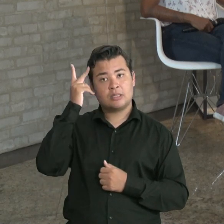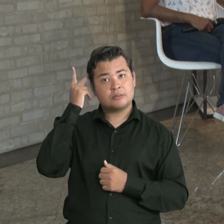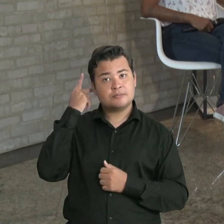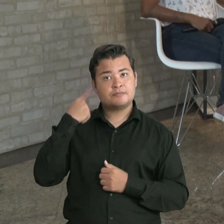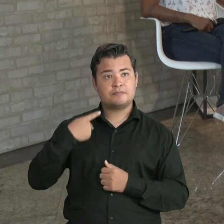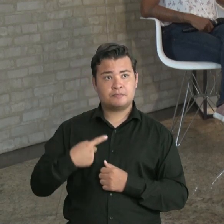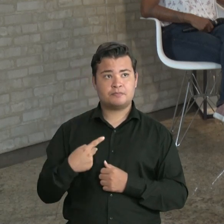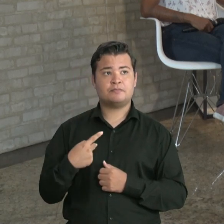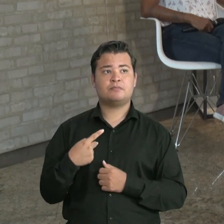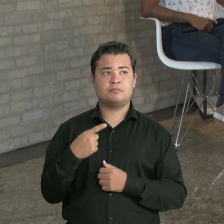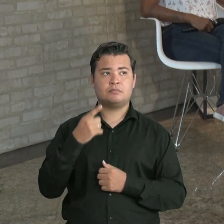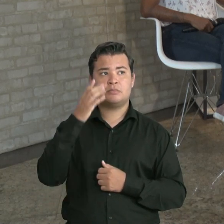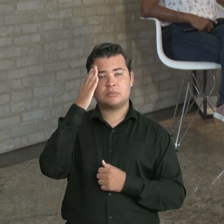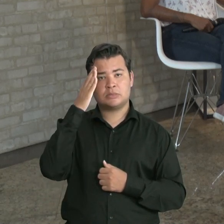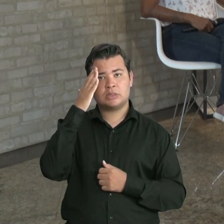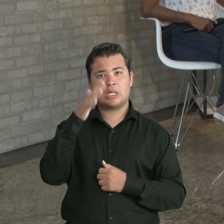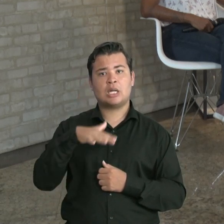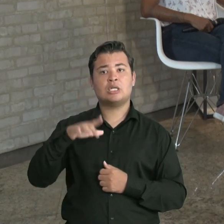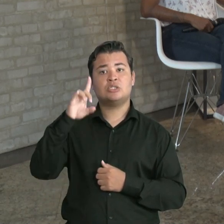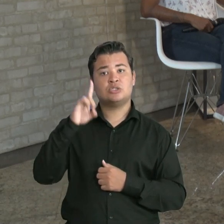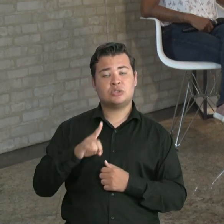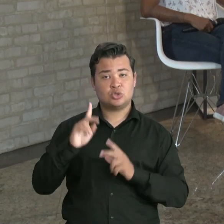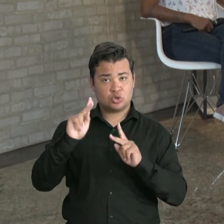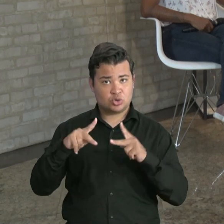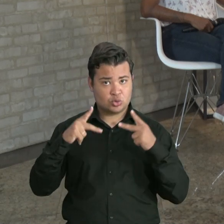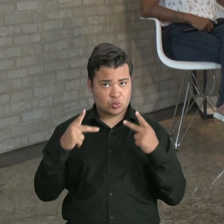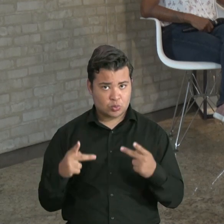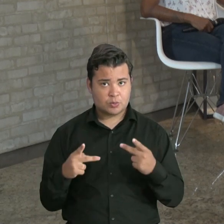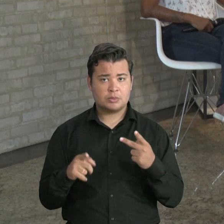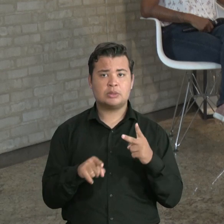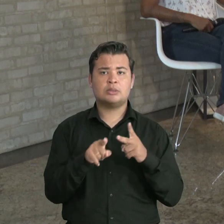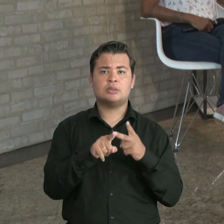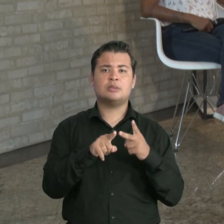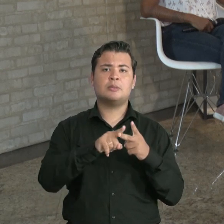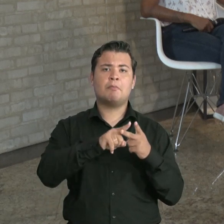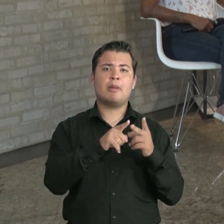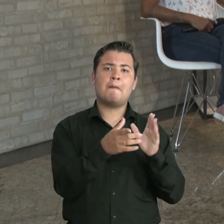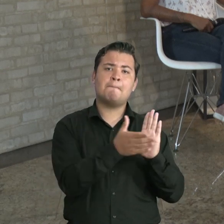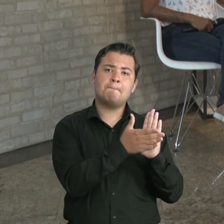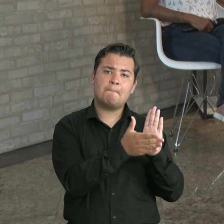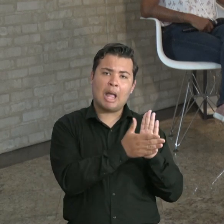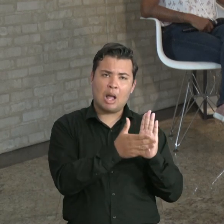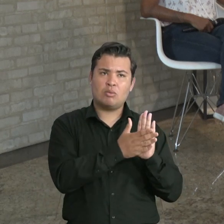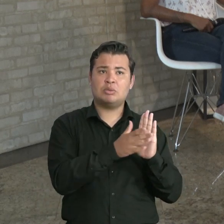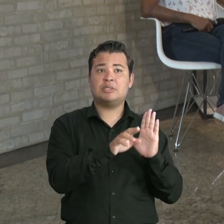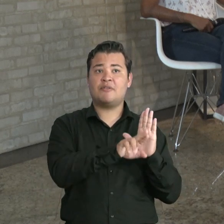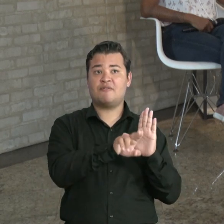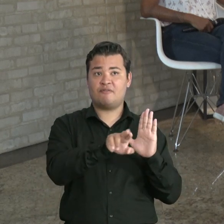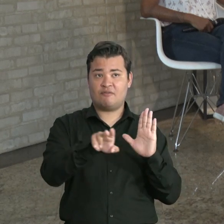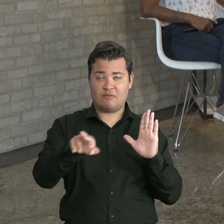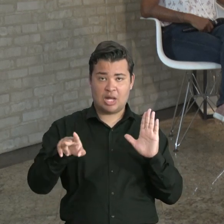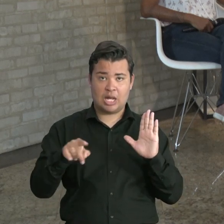se entende por direitos humanos, ou muito das pautas, né, de ativismo de direitos humanos, talvez